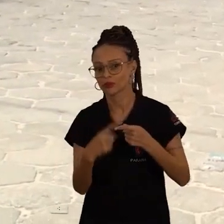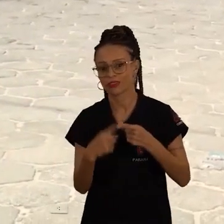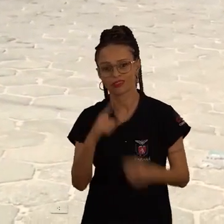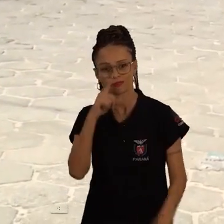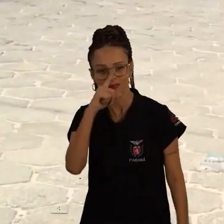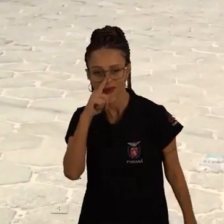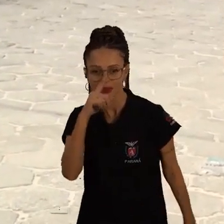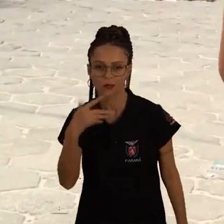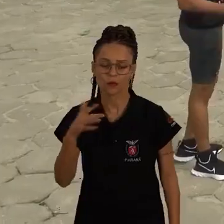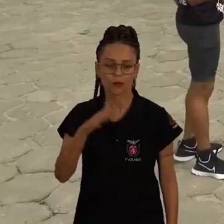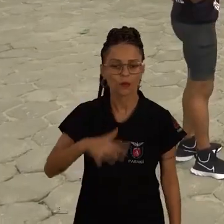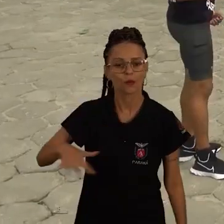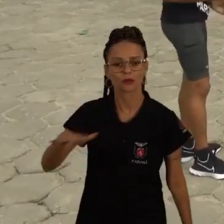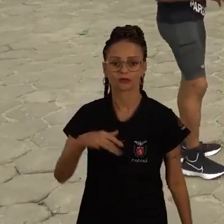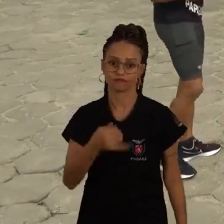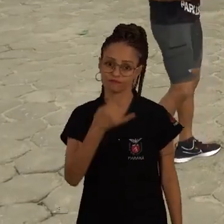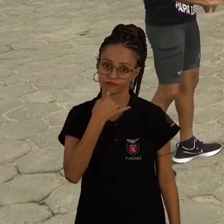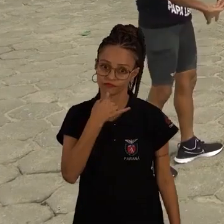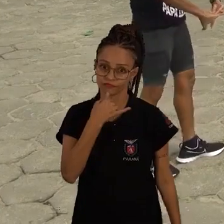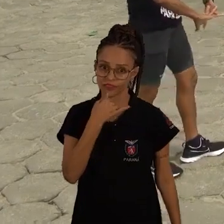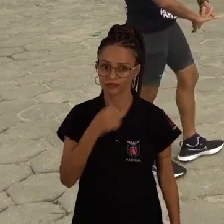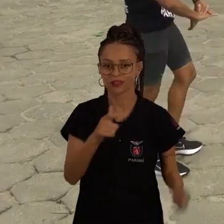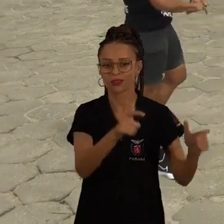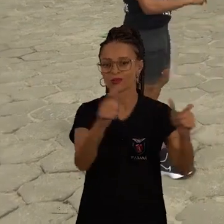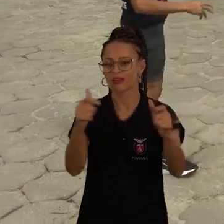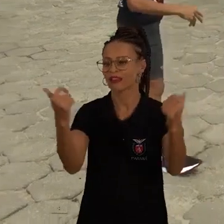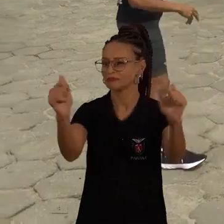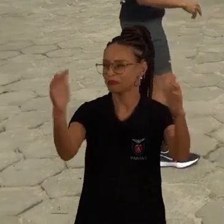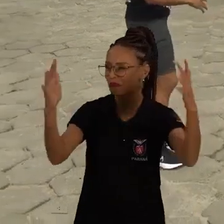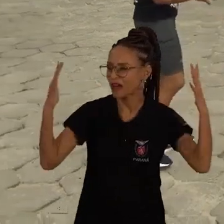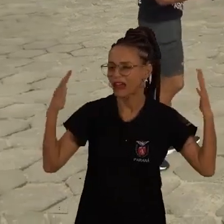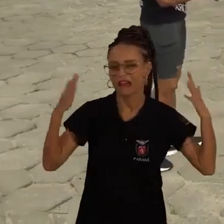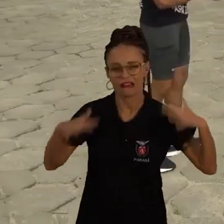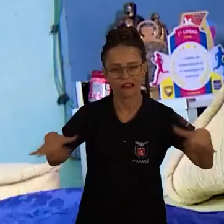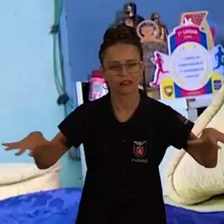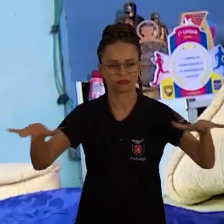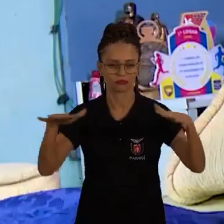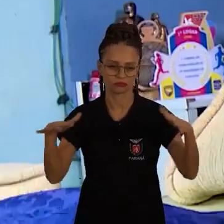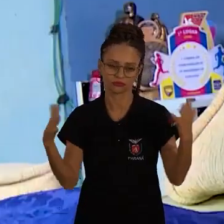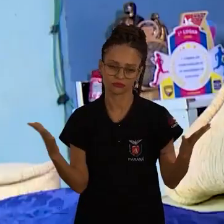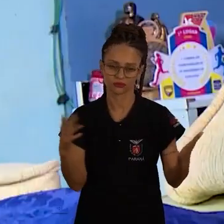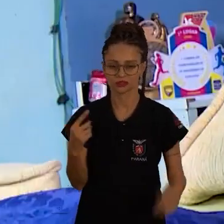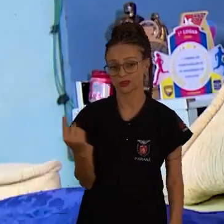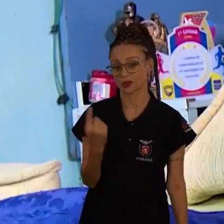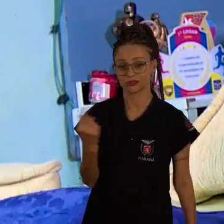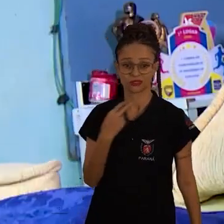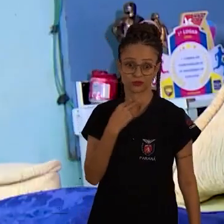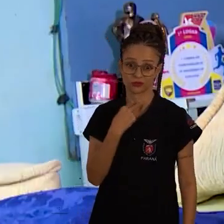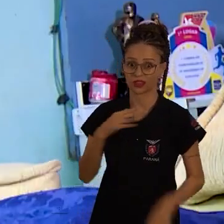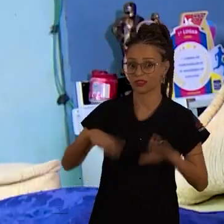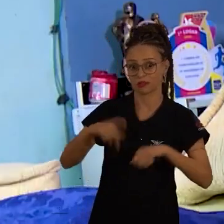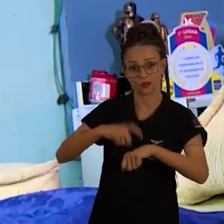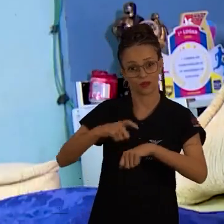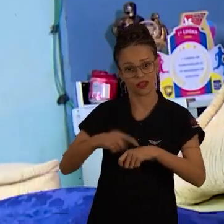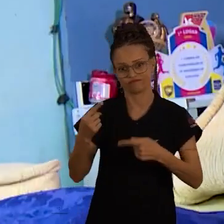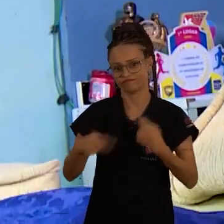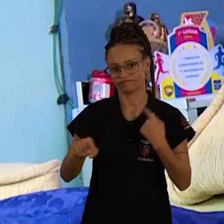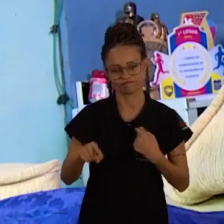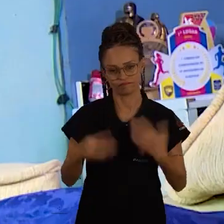é perigoso, né? Infelizmente, em muitos lugares aí tem muito mato, né? Então, ir sozinho não dá, dependendo do horário, não dá